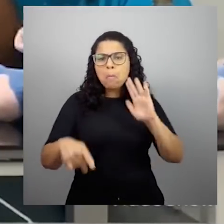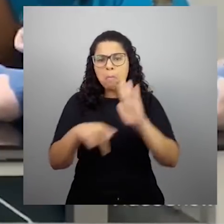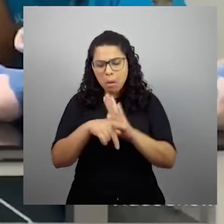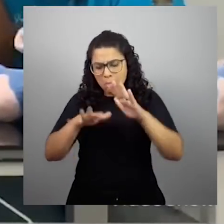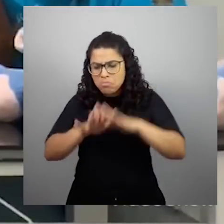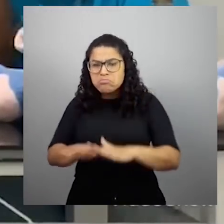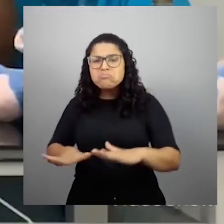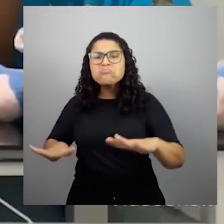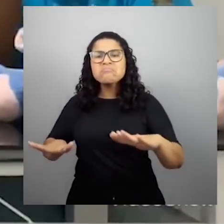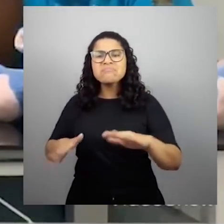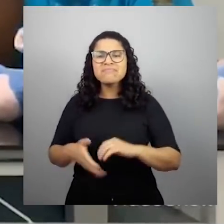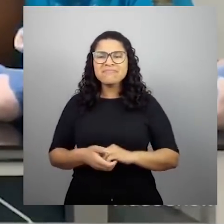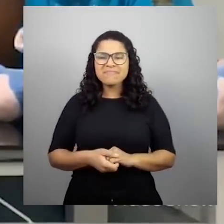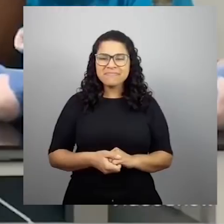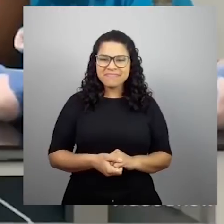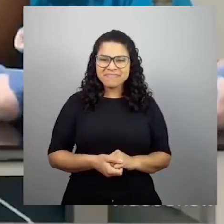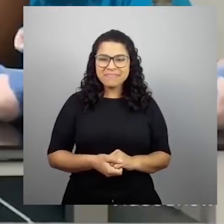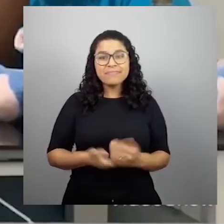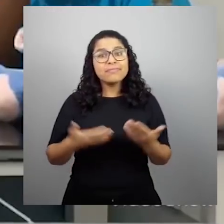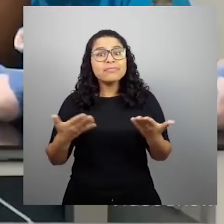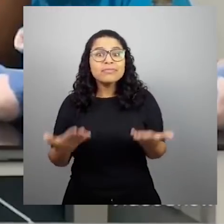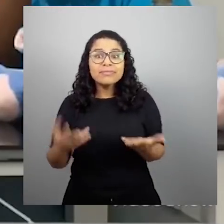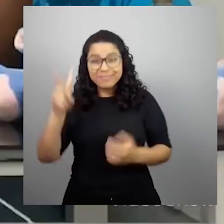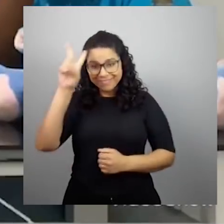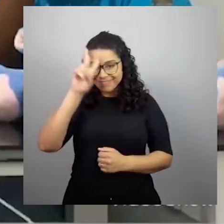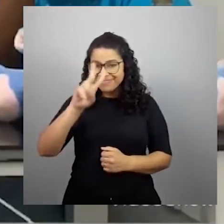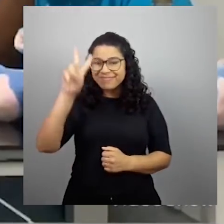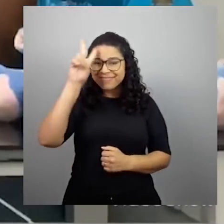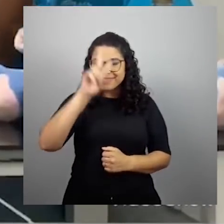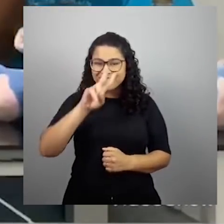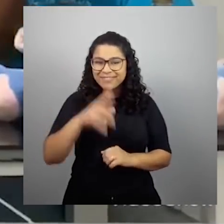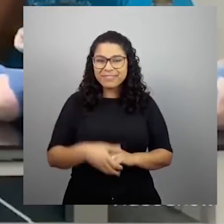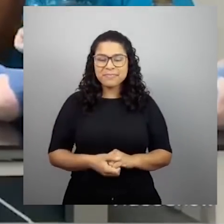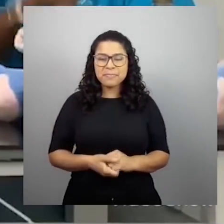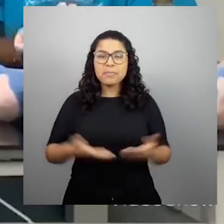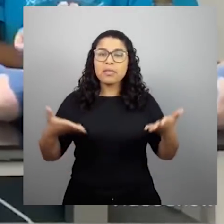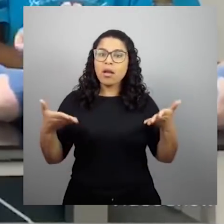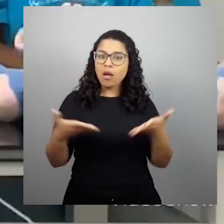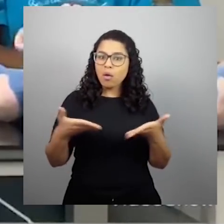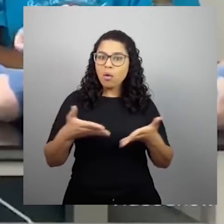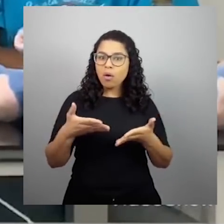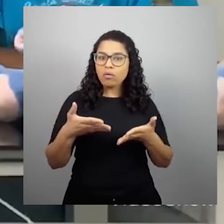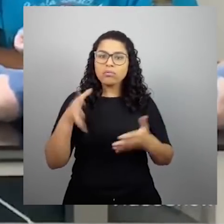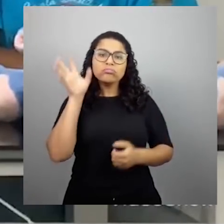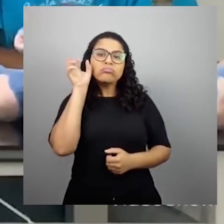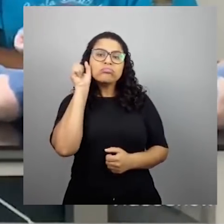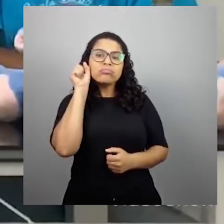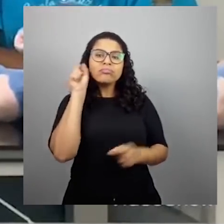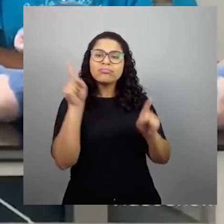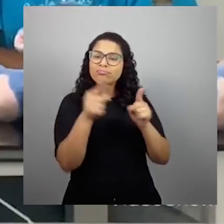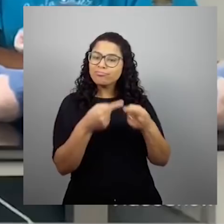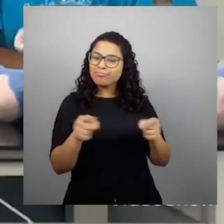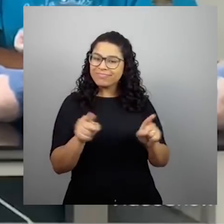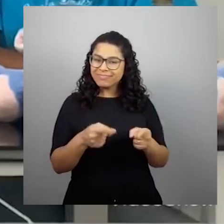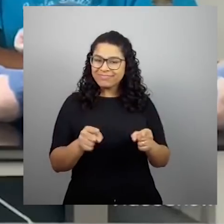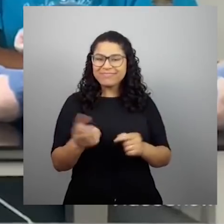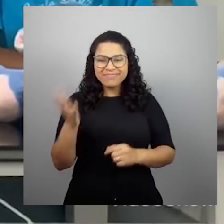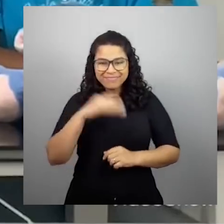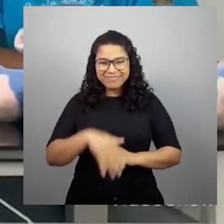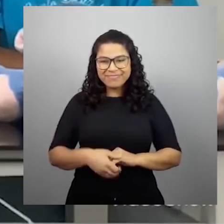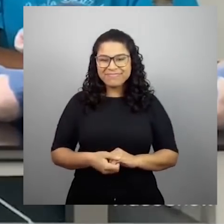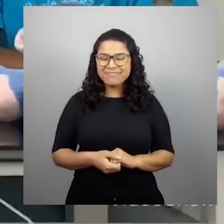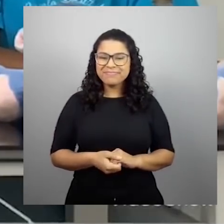é aqui no chão. E aí, relembraram? E agora nós vamos ouvir a musiquinha tocada. Vamos lá?